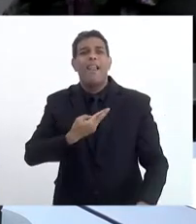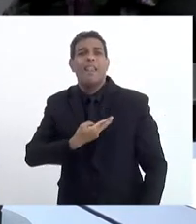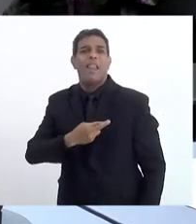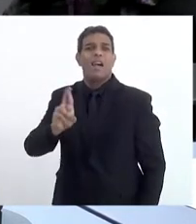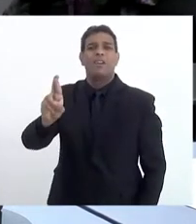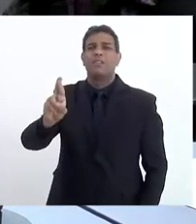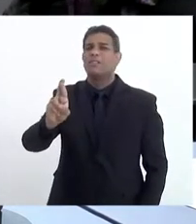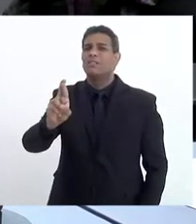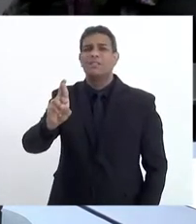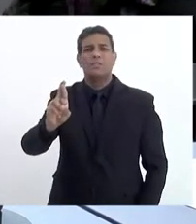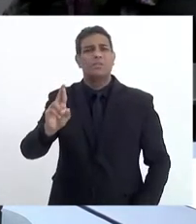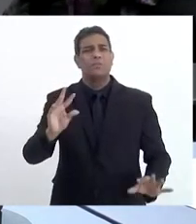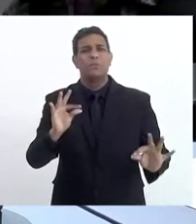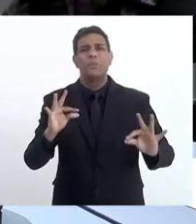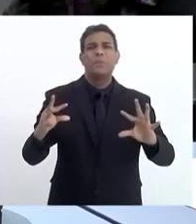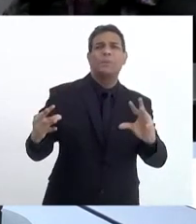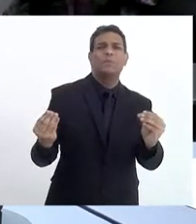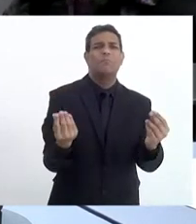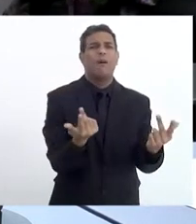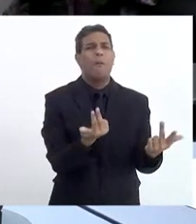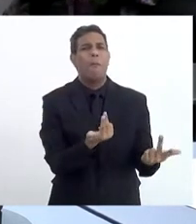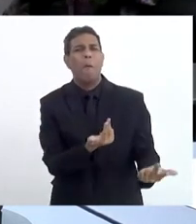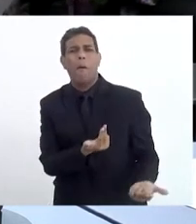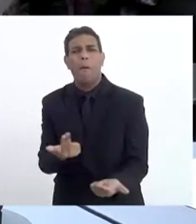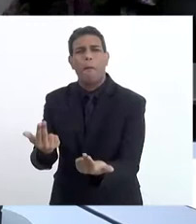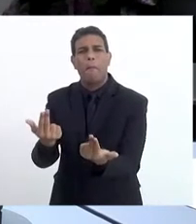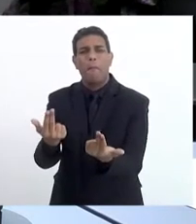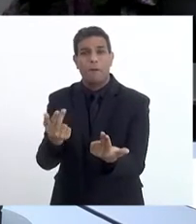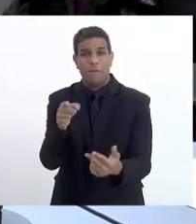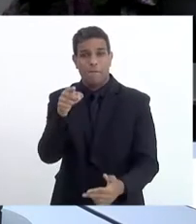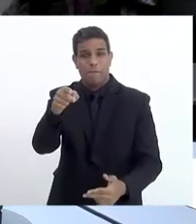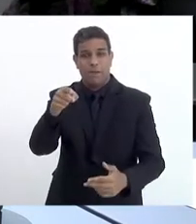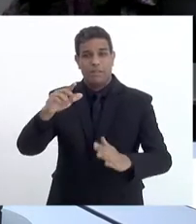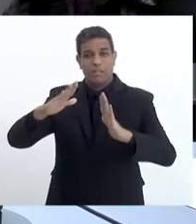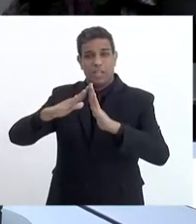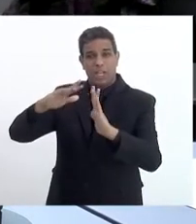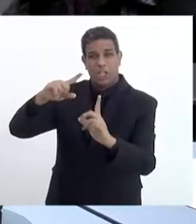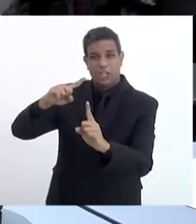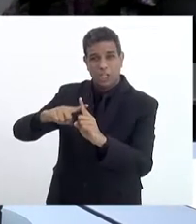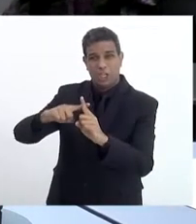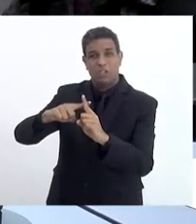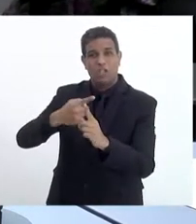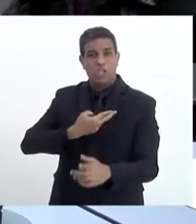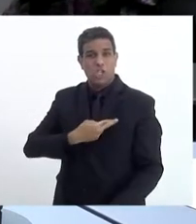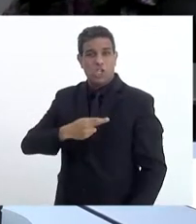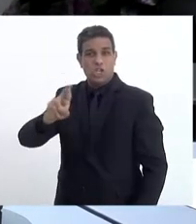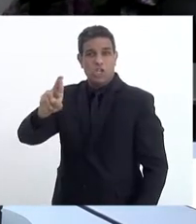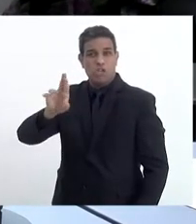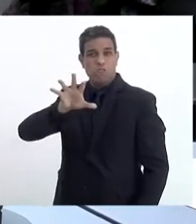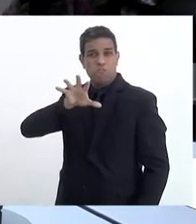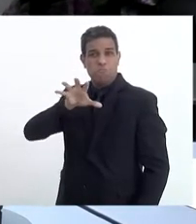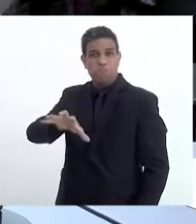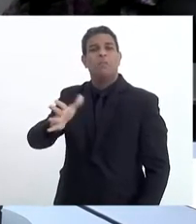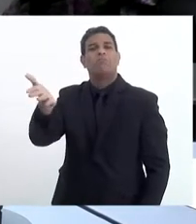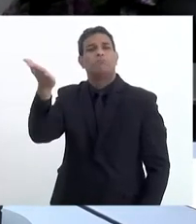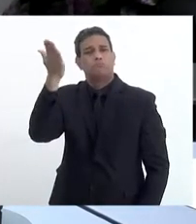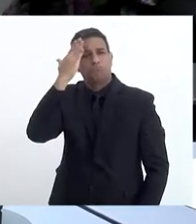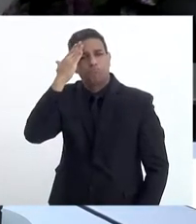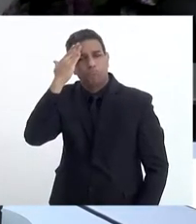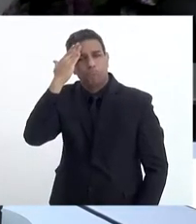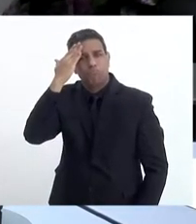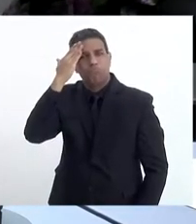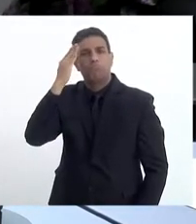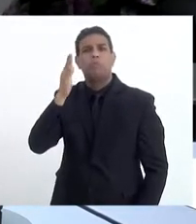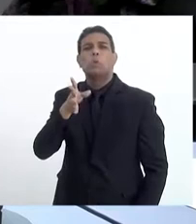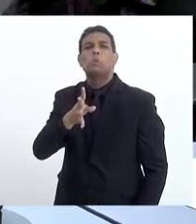respeitar a fé é nos dois sentidos. Olha, se você está numa igreja de determinada denominação religiosa, você sabe, mesmo não sendo